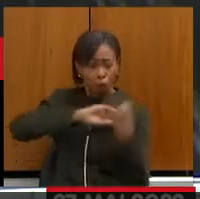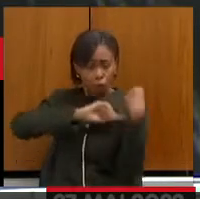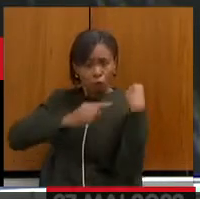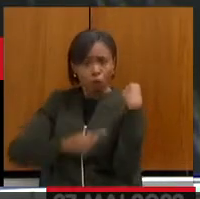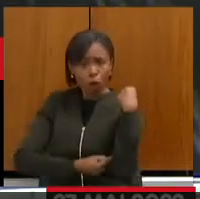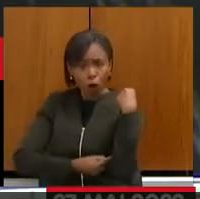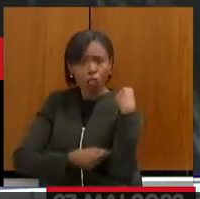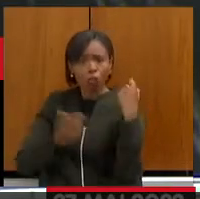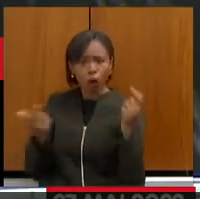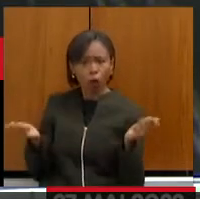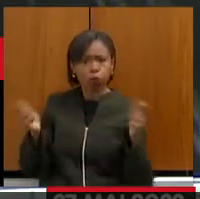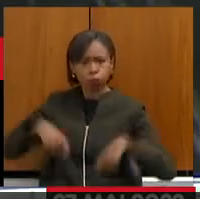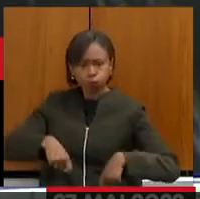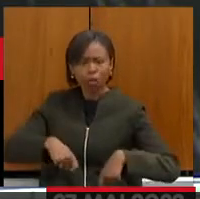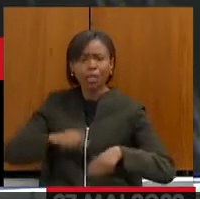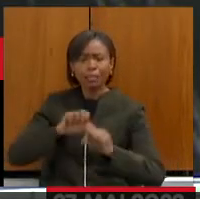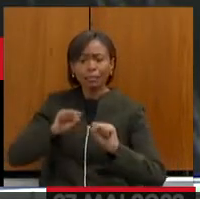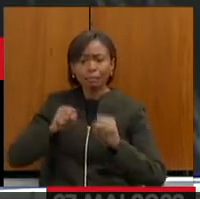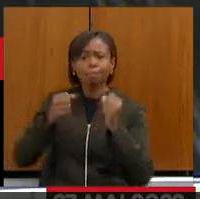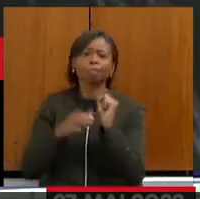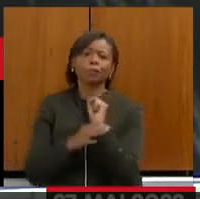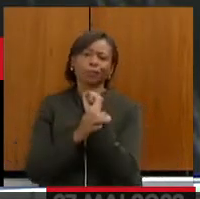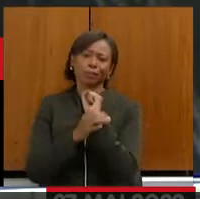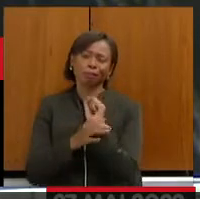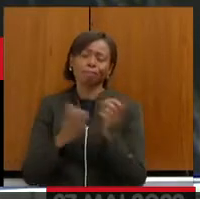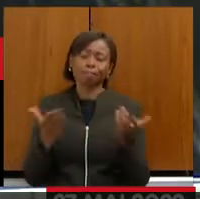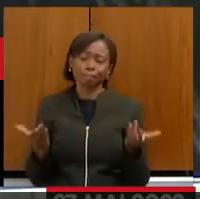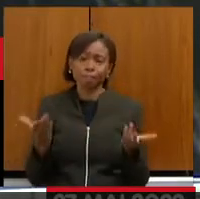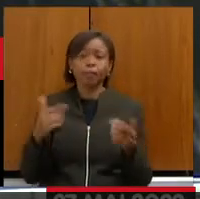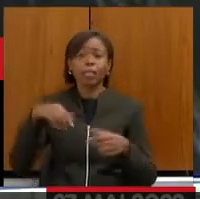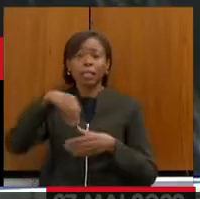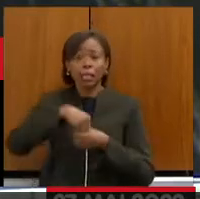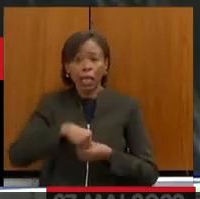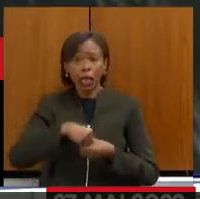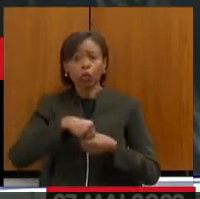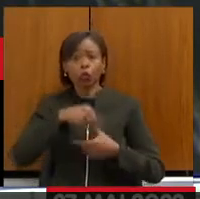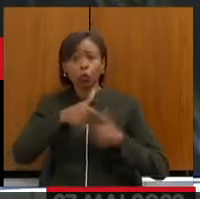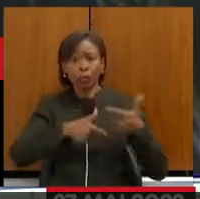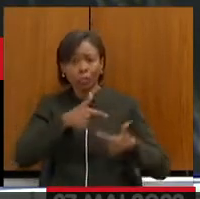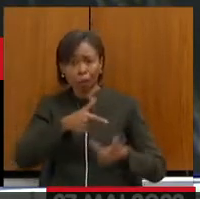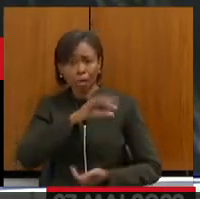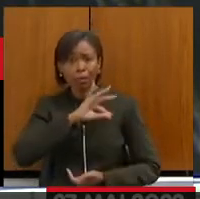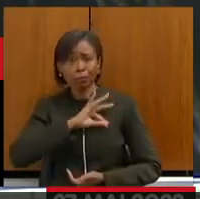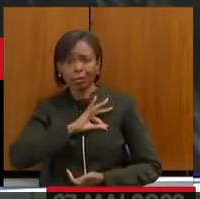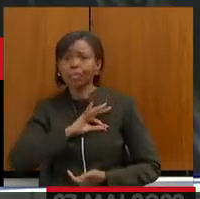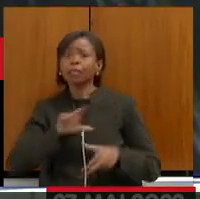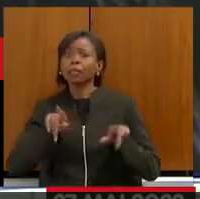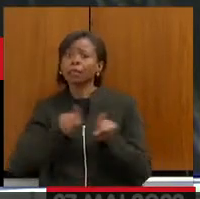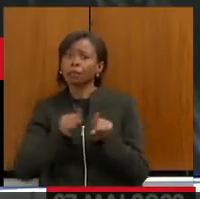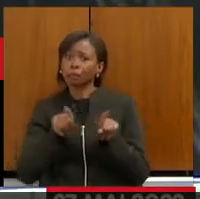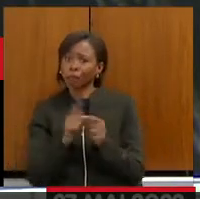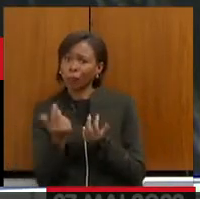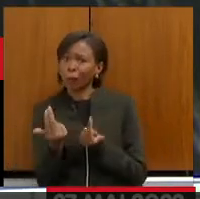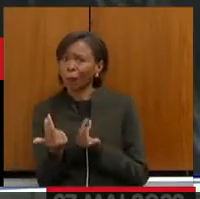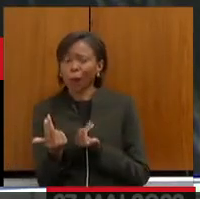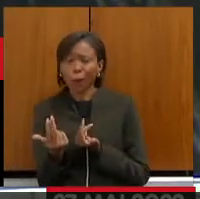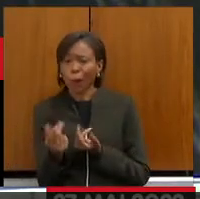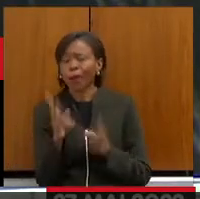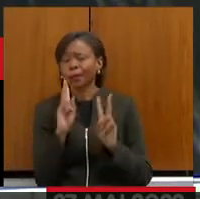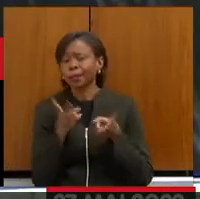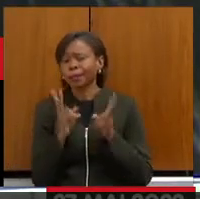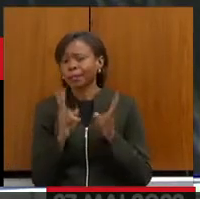e os desafios da segurança pública e para dentro dos espaços de trabalho não é diferente diuturnamente